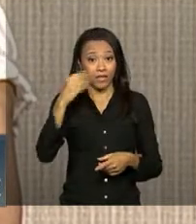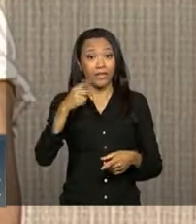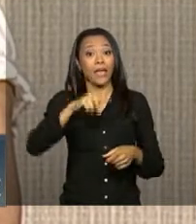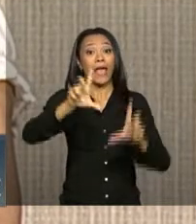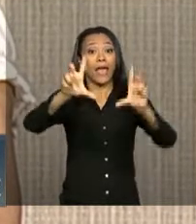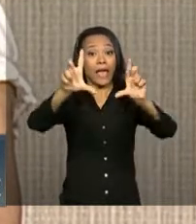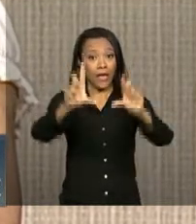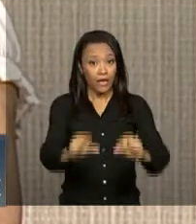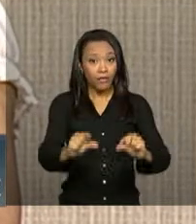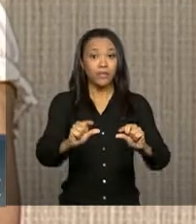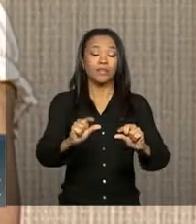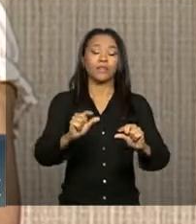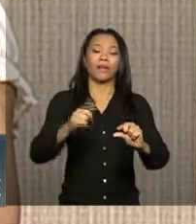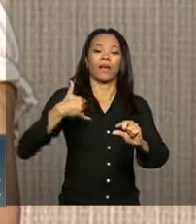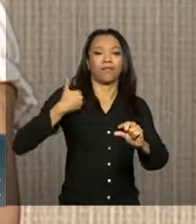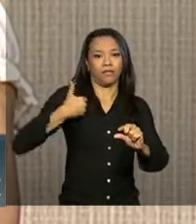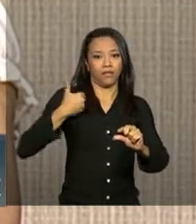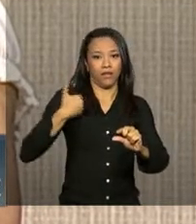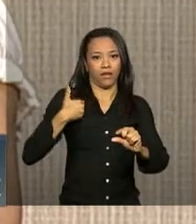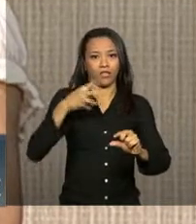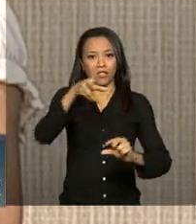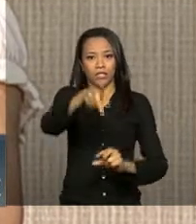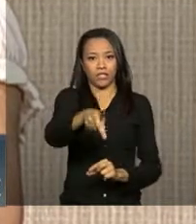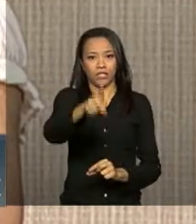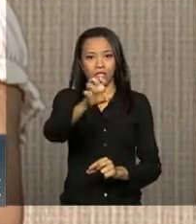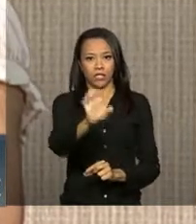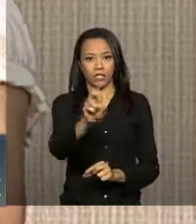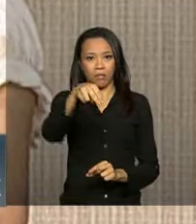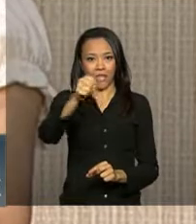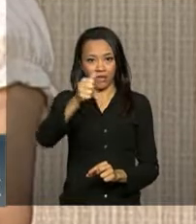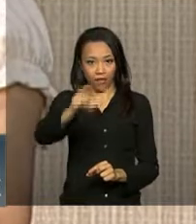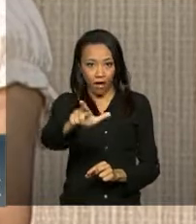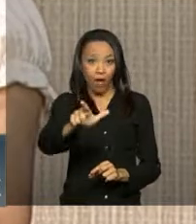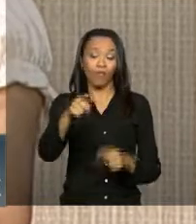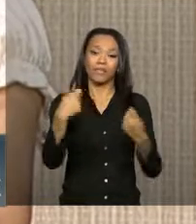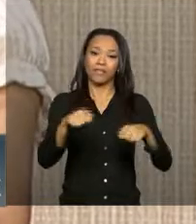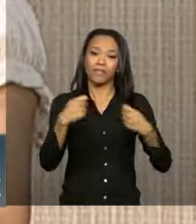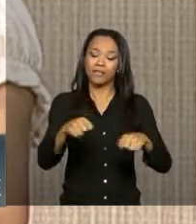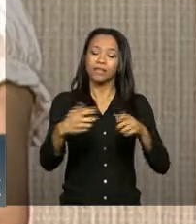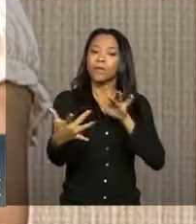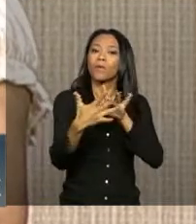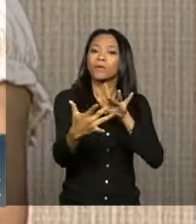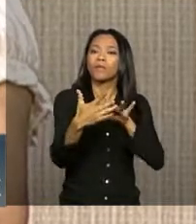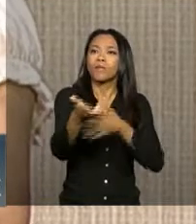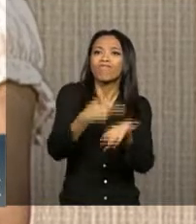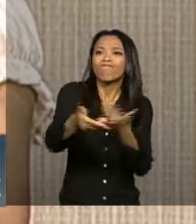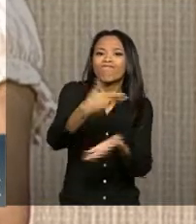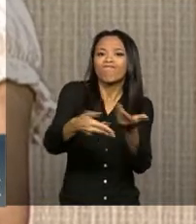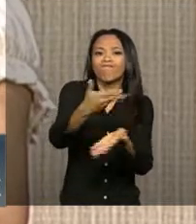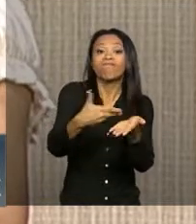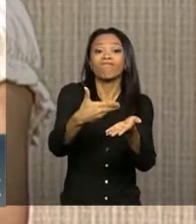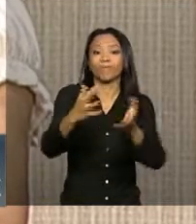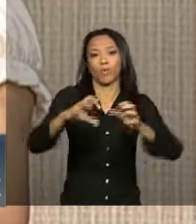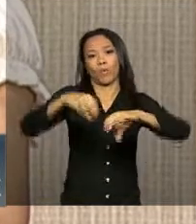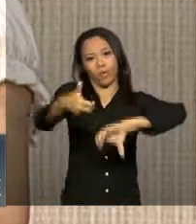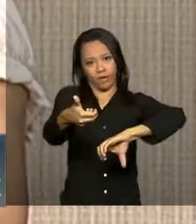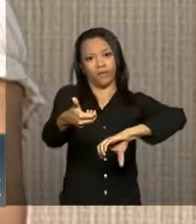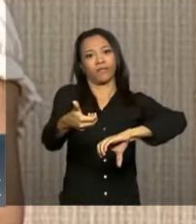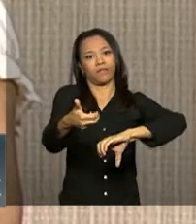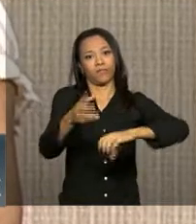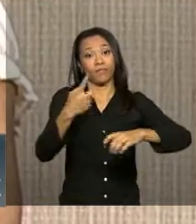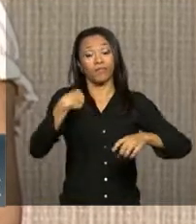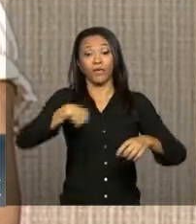gente tem que estar atento nesse relacionamento com o congresso nacional não é porque não podemos deixar né retroagir